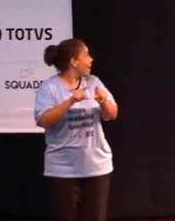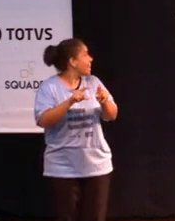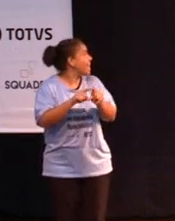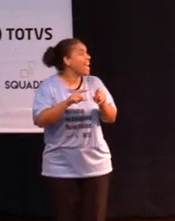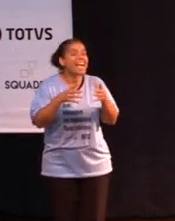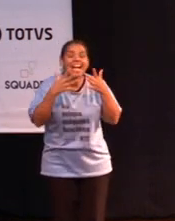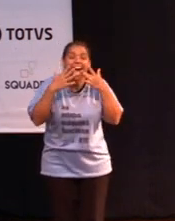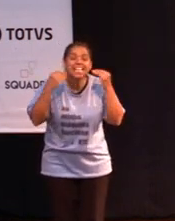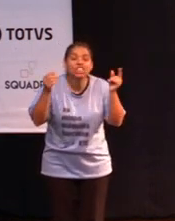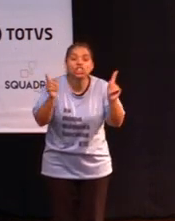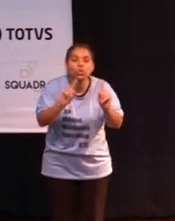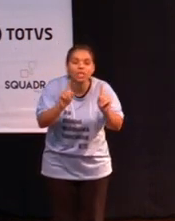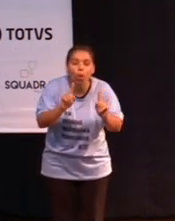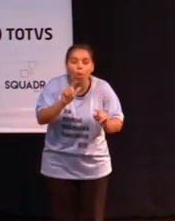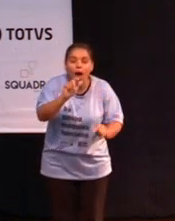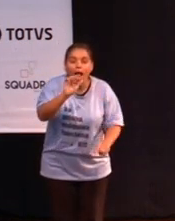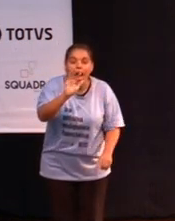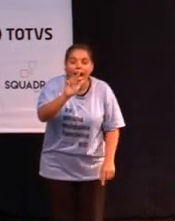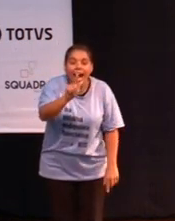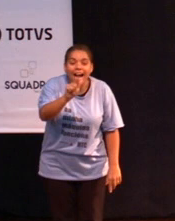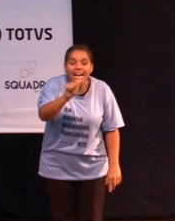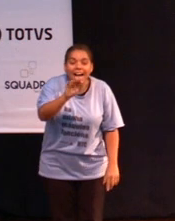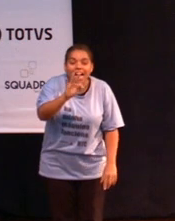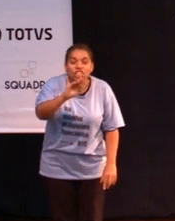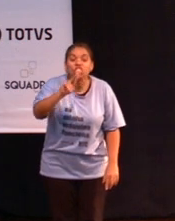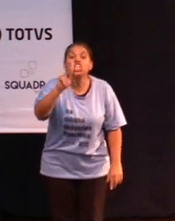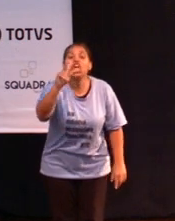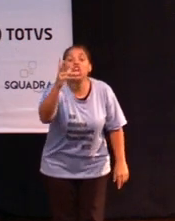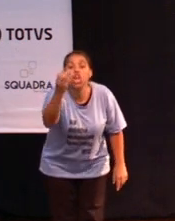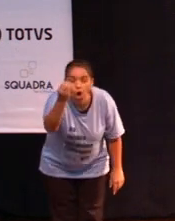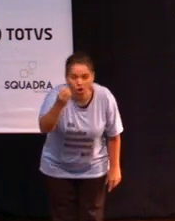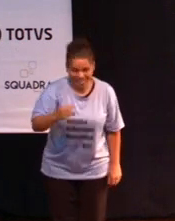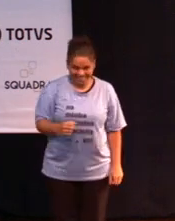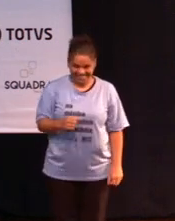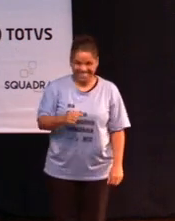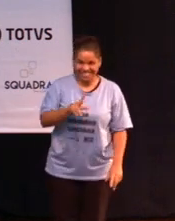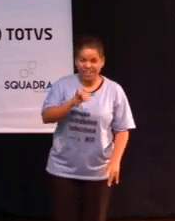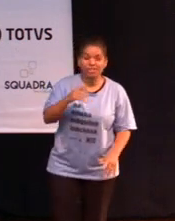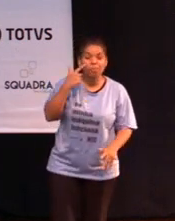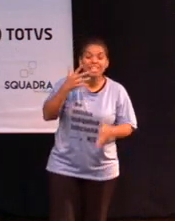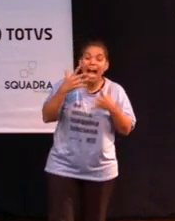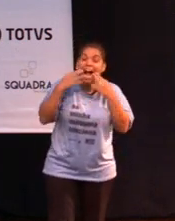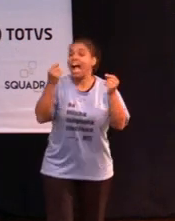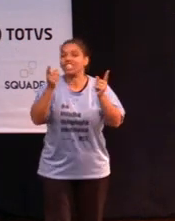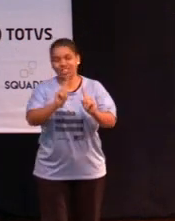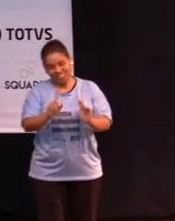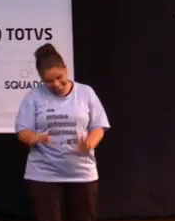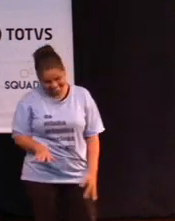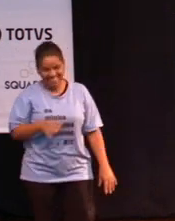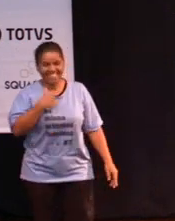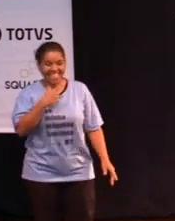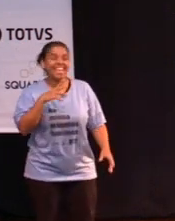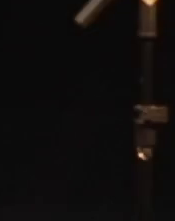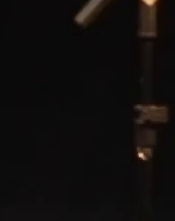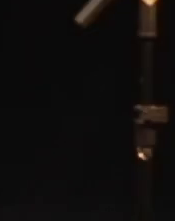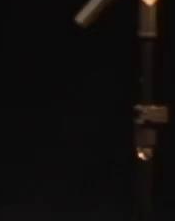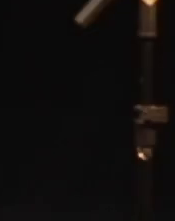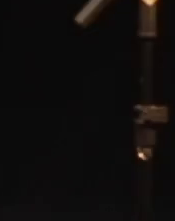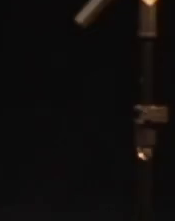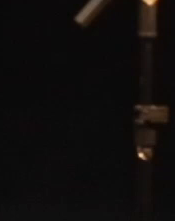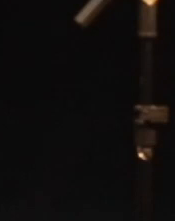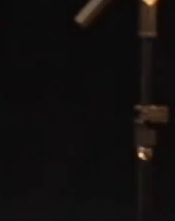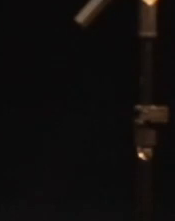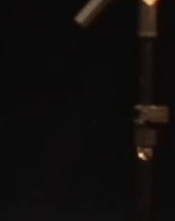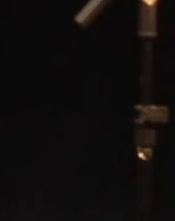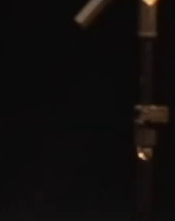cosme econômica cade acredite já reservaram se você está no spotify a na apple você